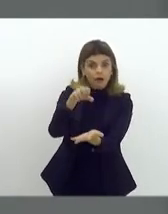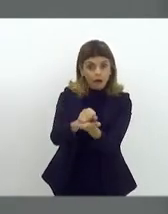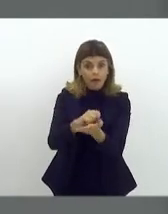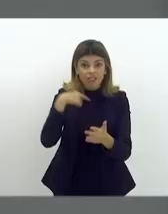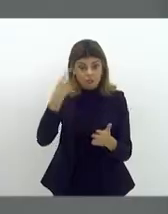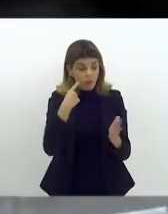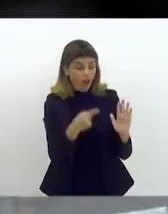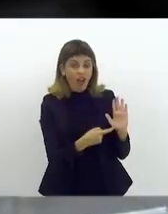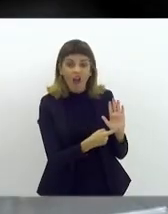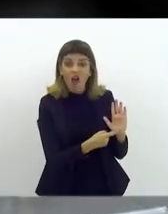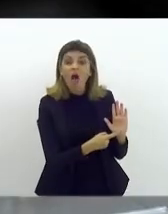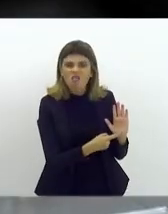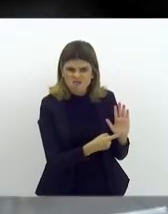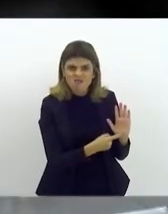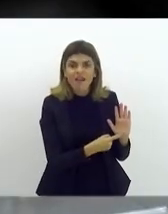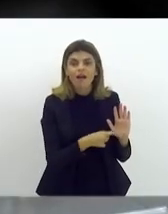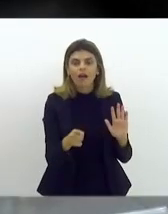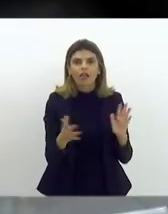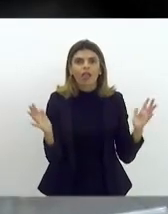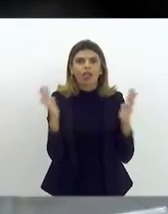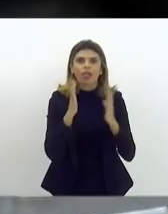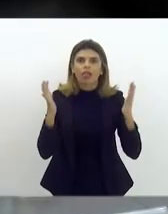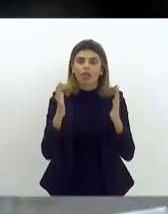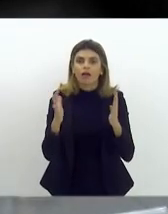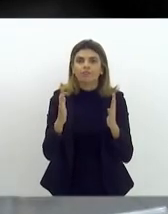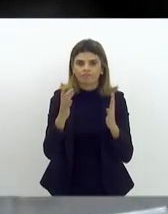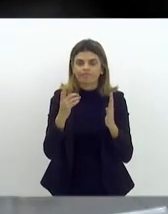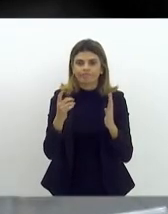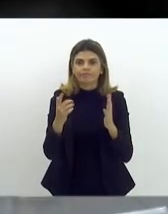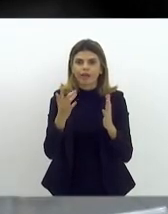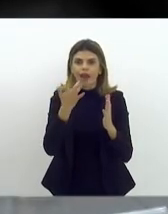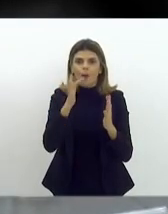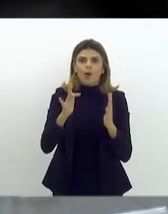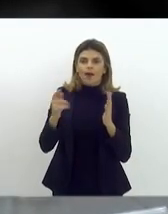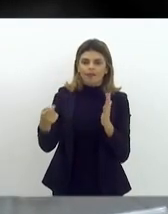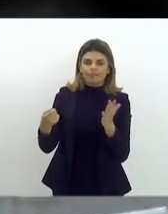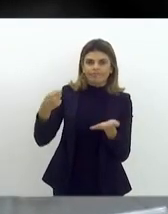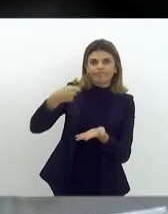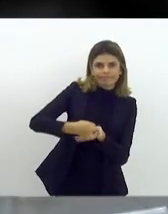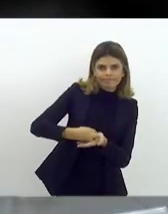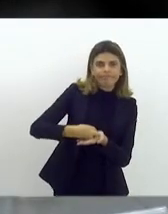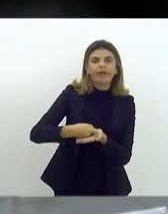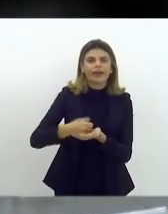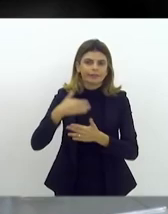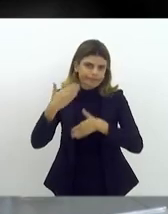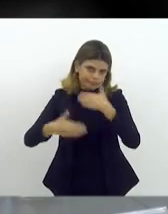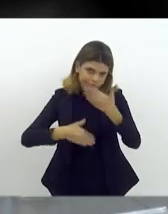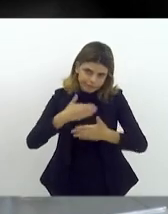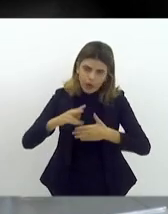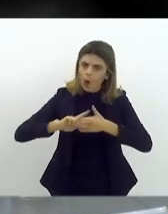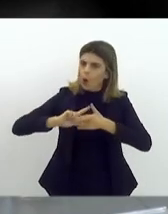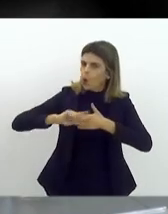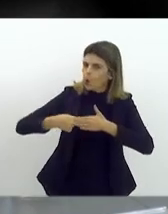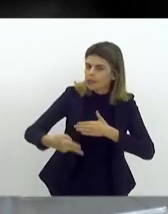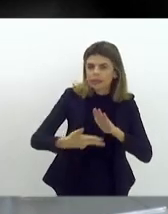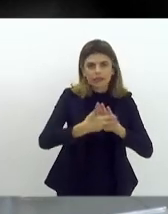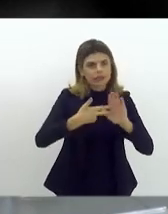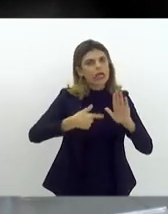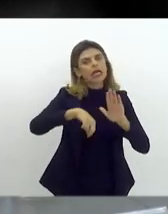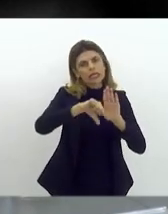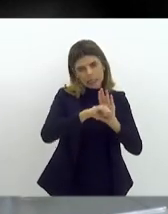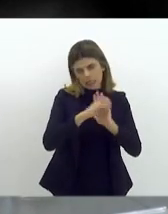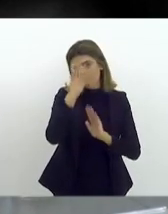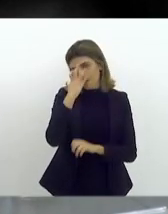também pode posteriormente resultar em ameaças posteriores né que vão também daí seja crimes mais graves